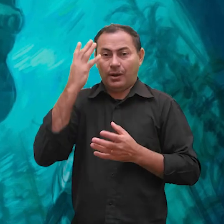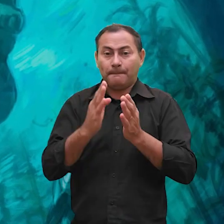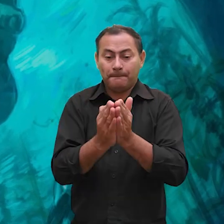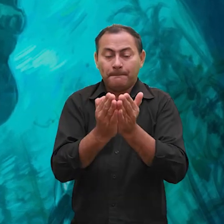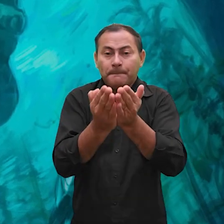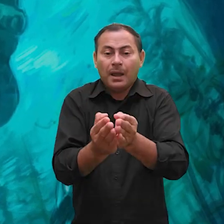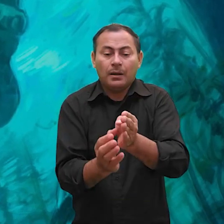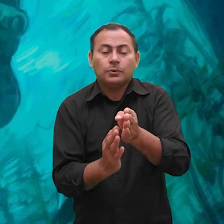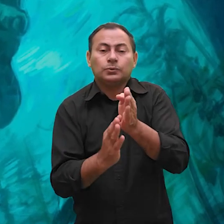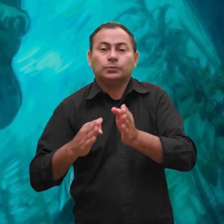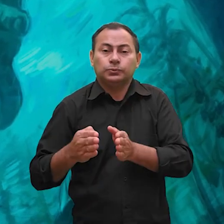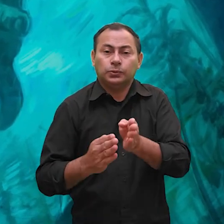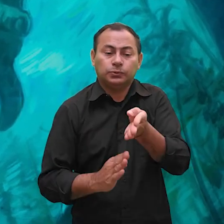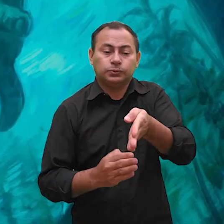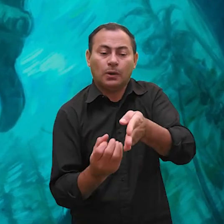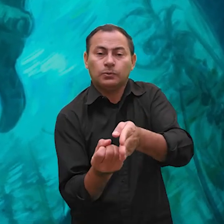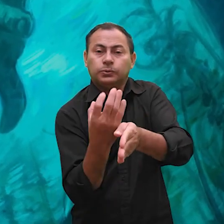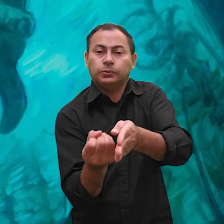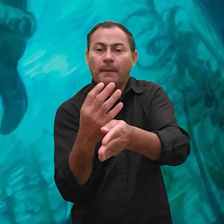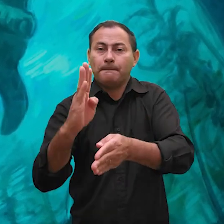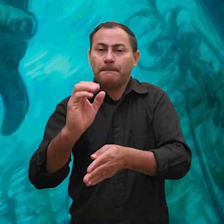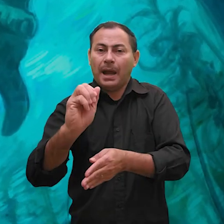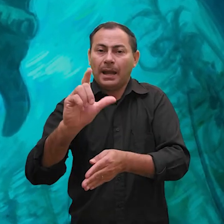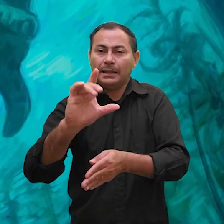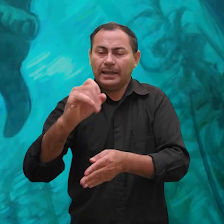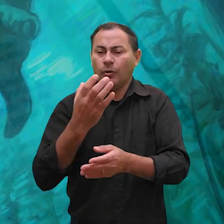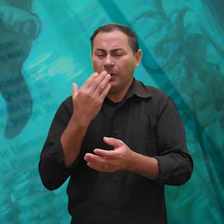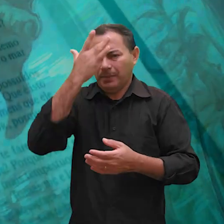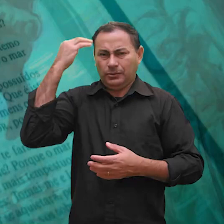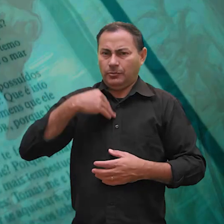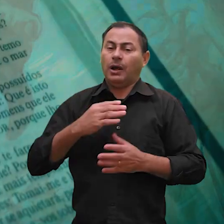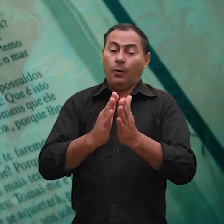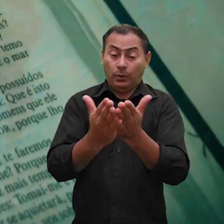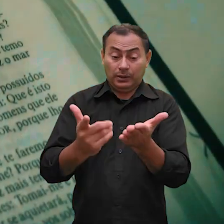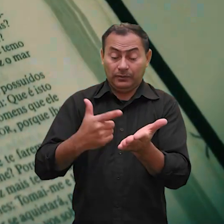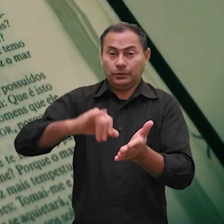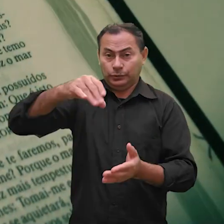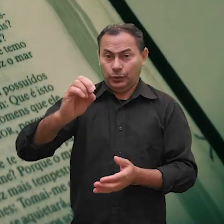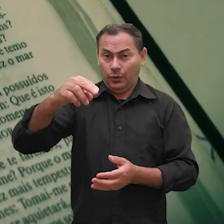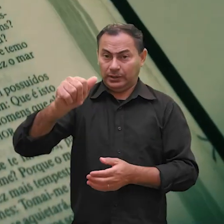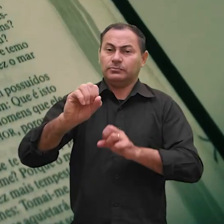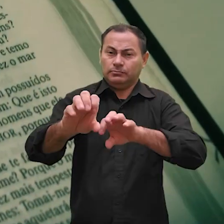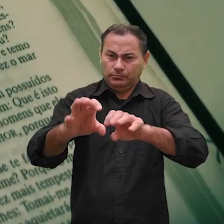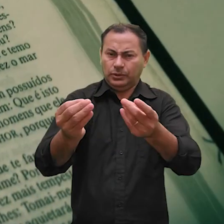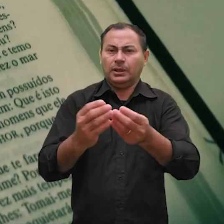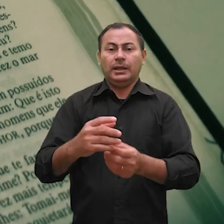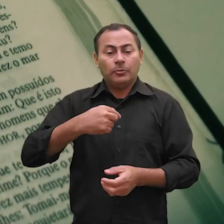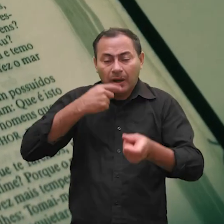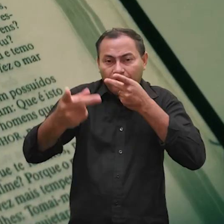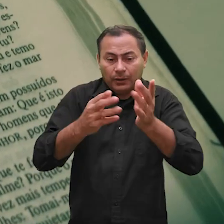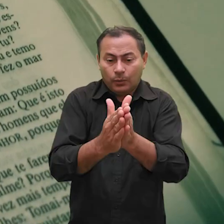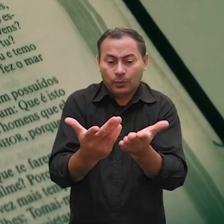literalmente. Bom, francamente, o livro de Jonas tem uma grande verdade a nos ensinar. Ao abordar o livro de Jonas, eu sou